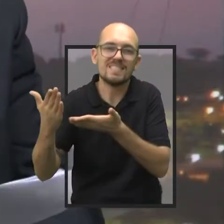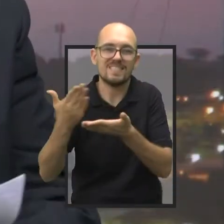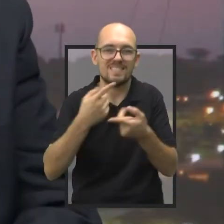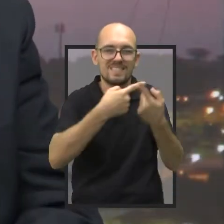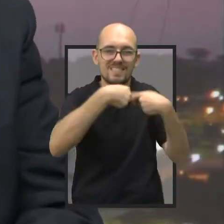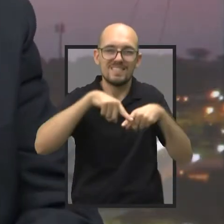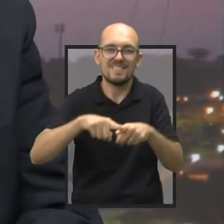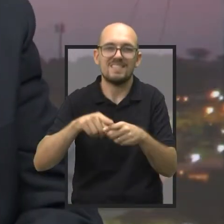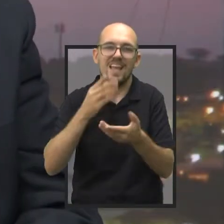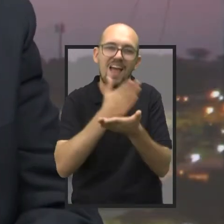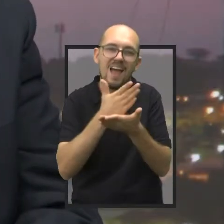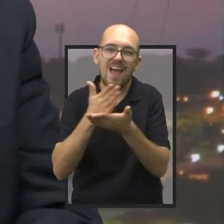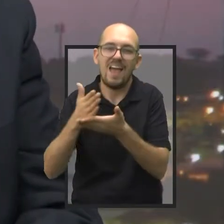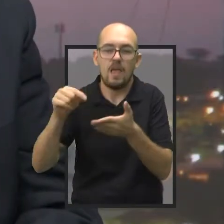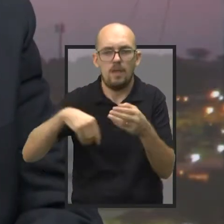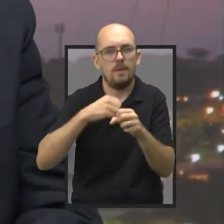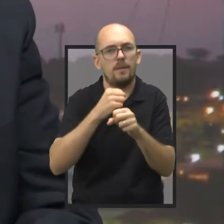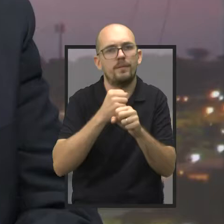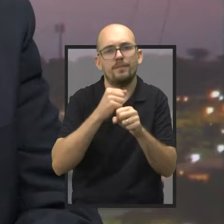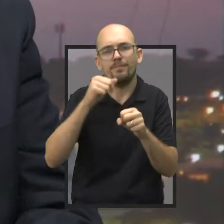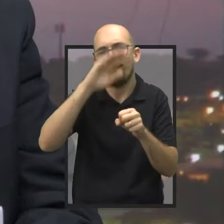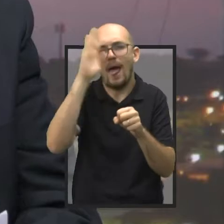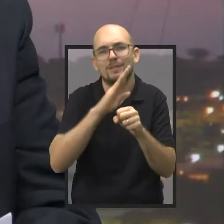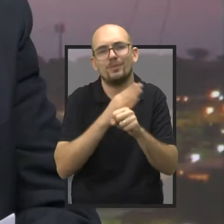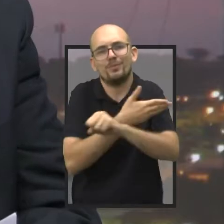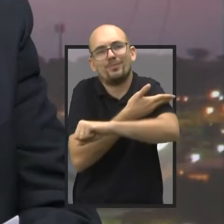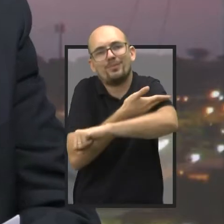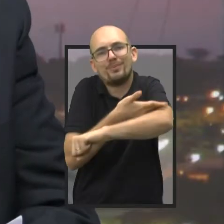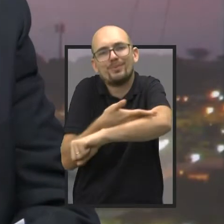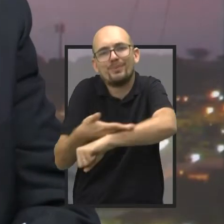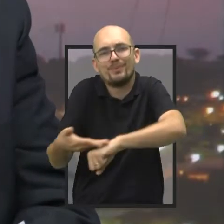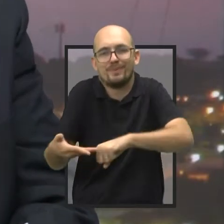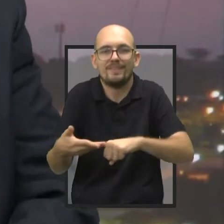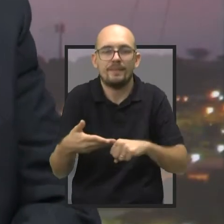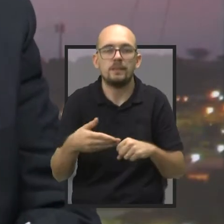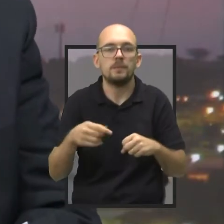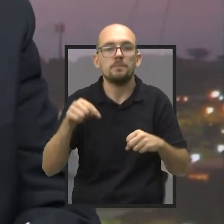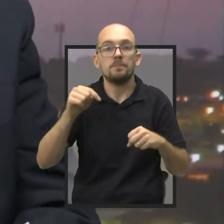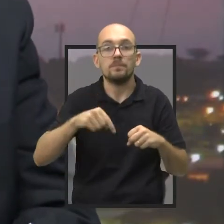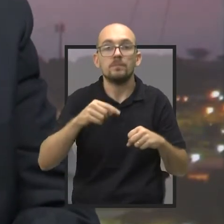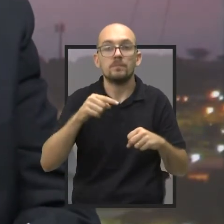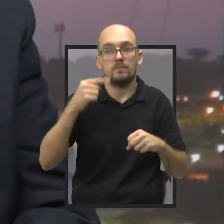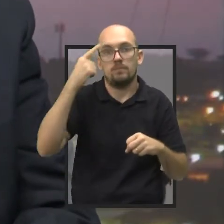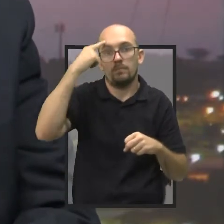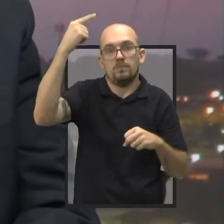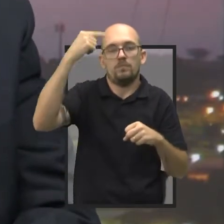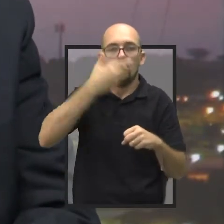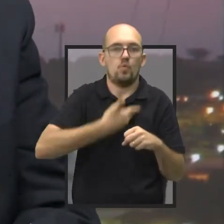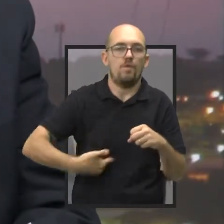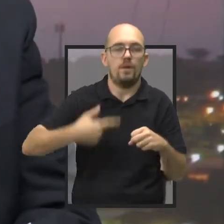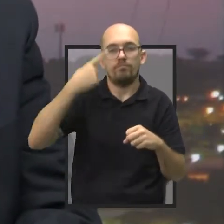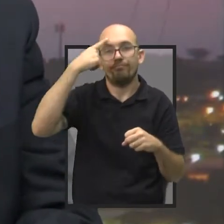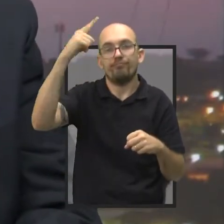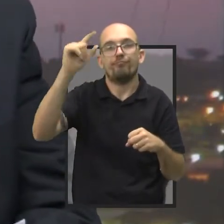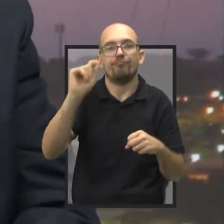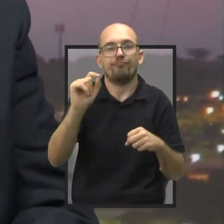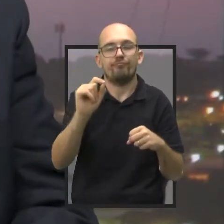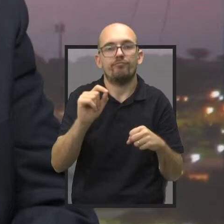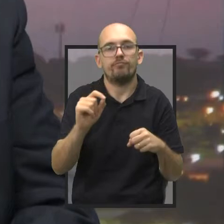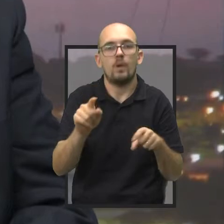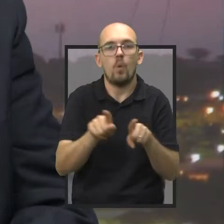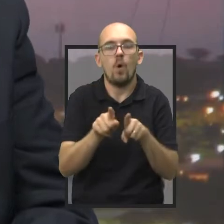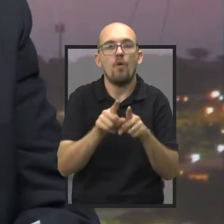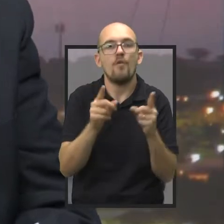até anos, e aí o mercado brasileiro criou um sistema que vende